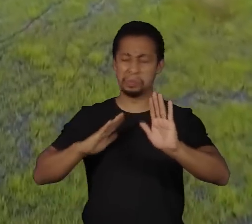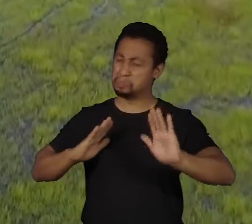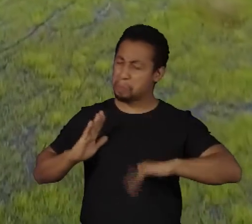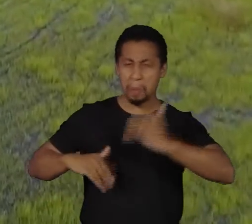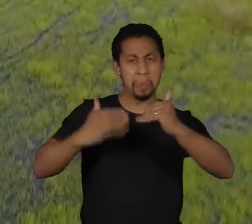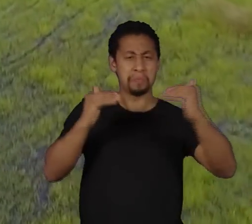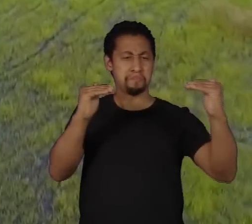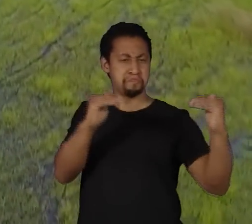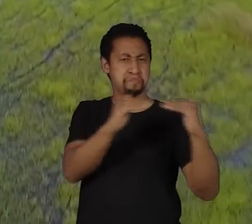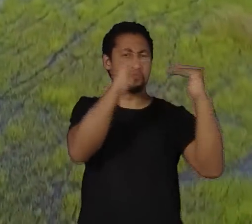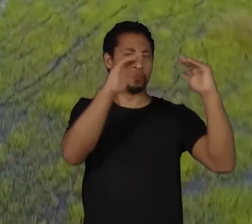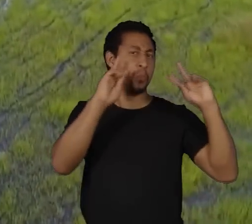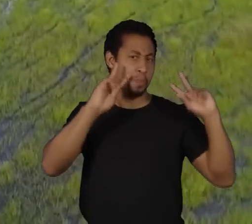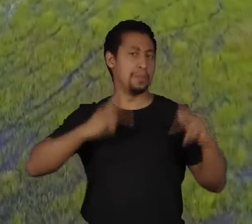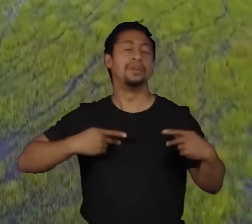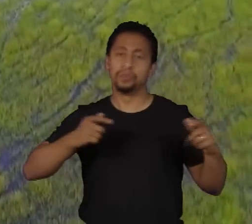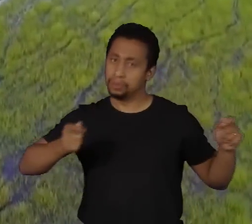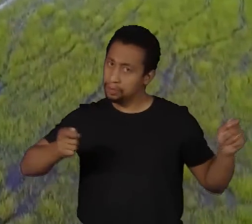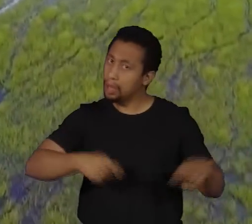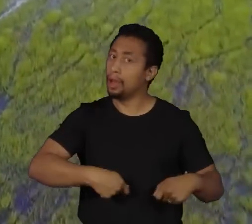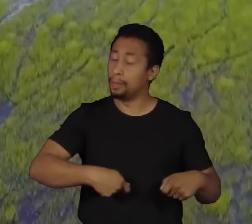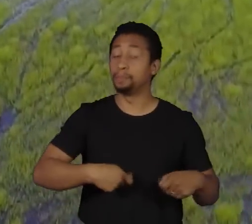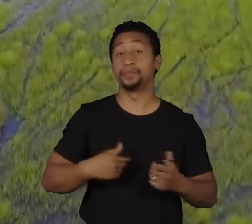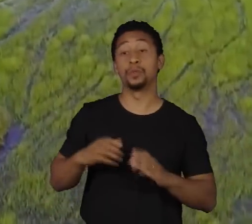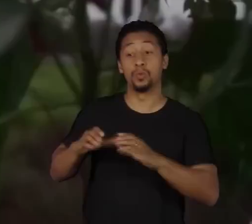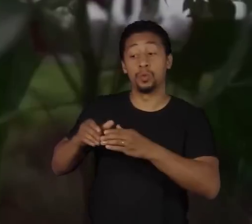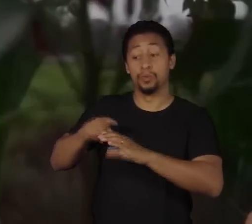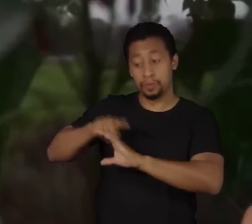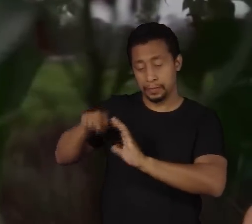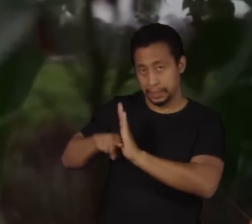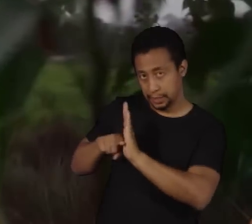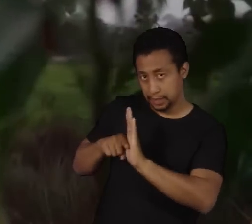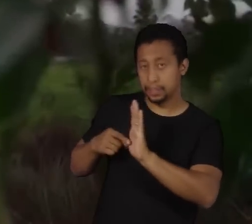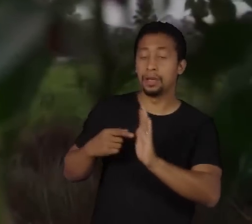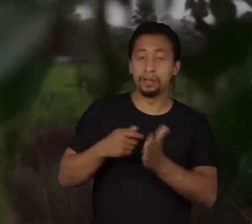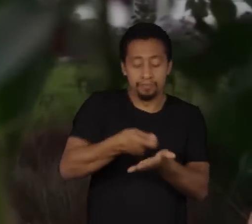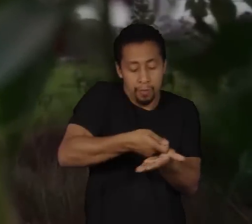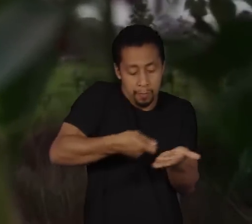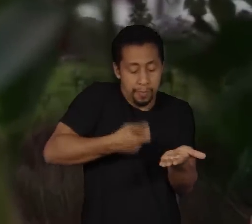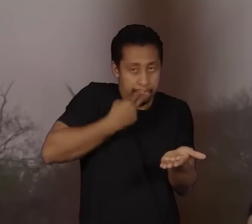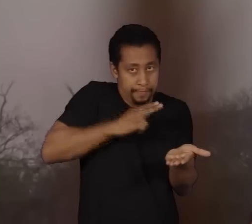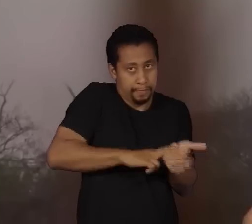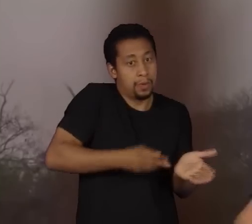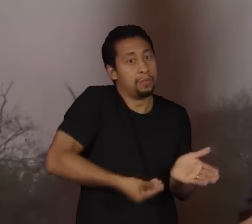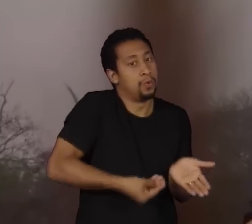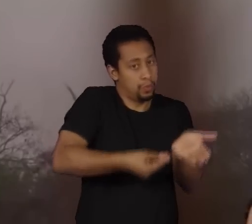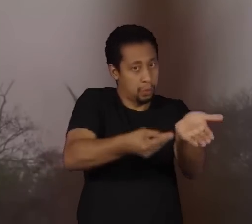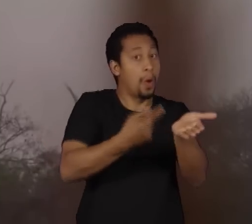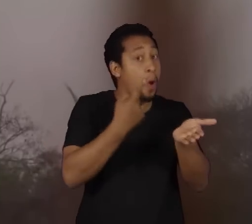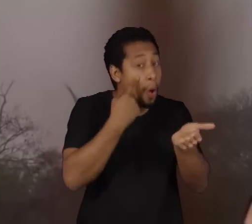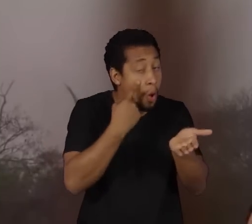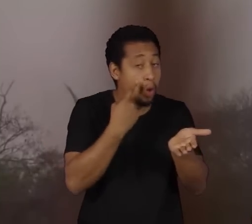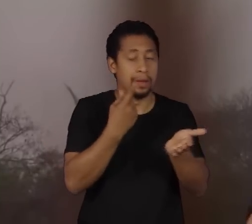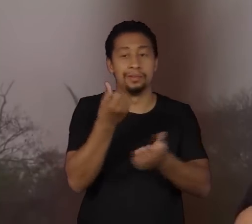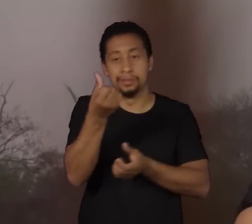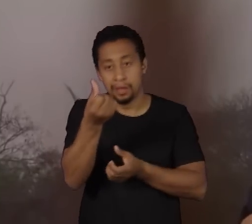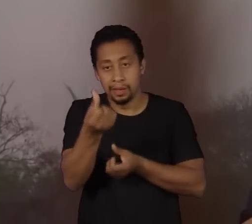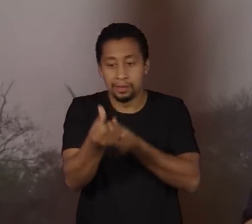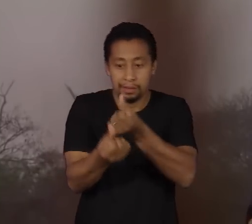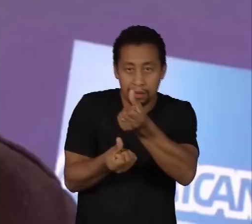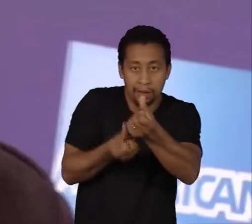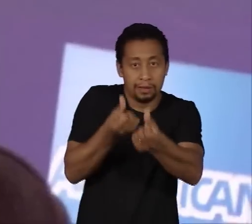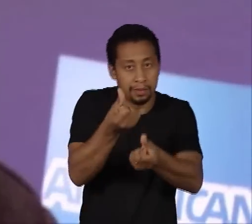Sobre a carta em que empresários e pesquisadores sugerem a suspensão das pesquisas por 6 meses por conta dos riscos,